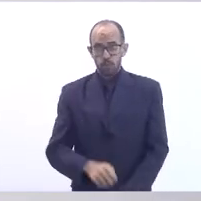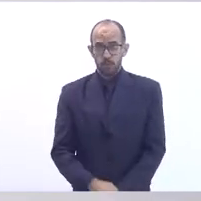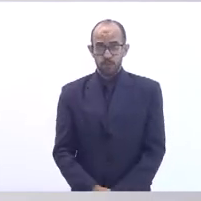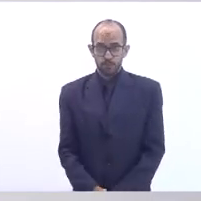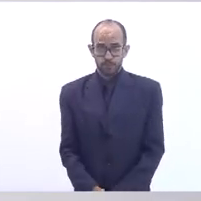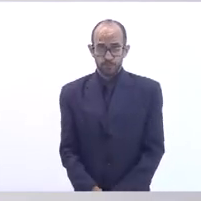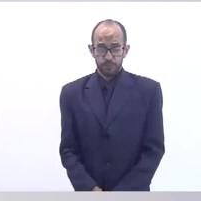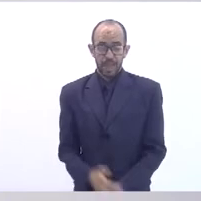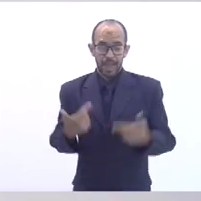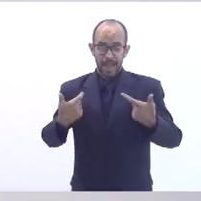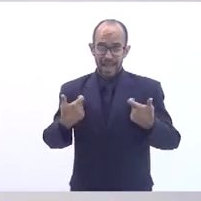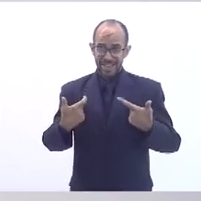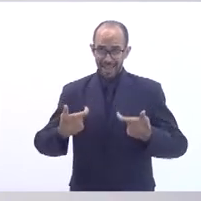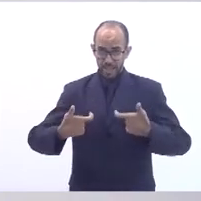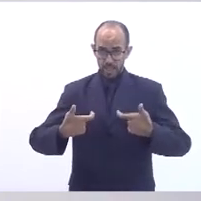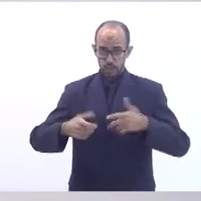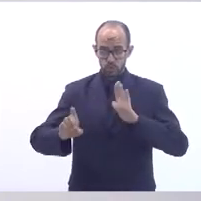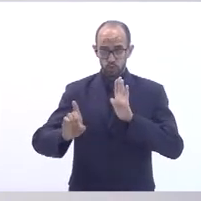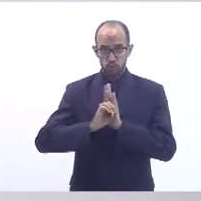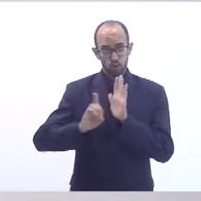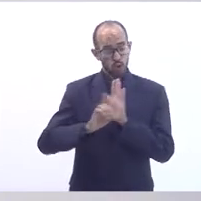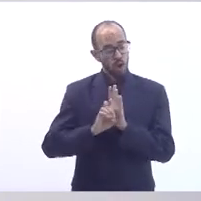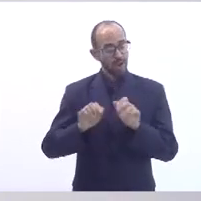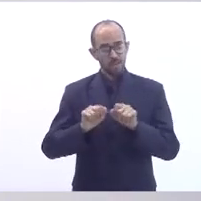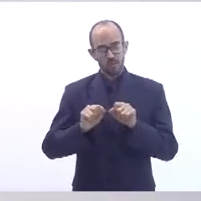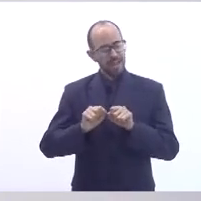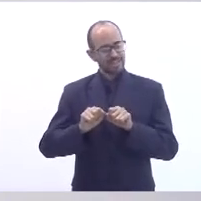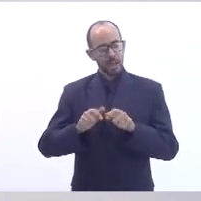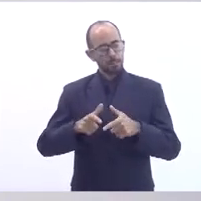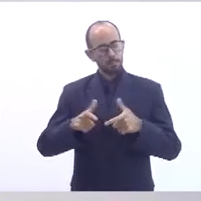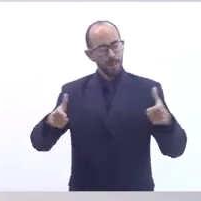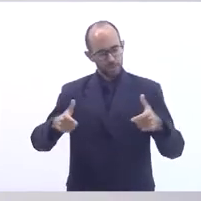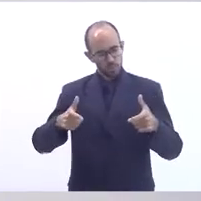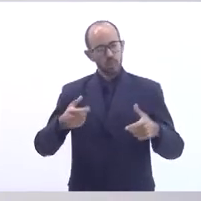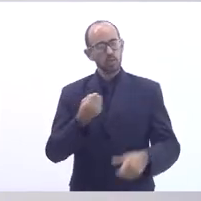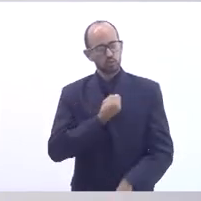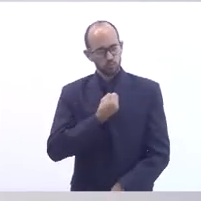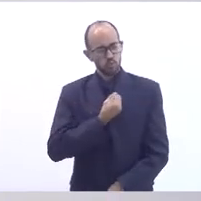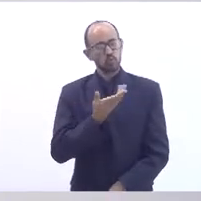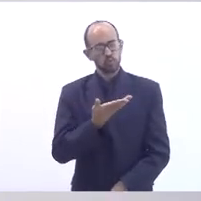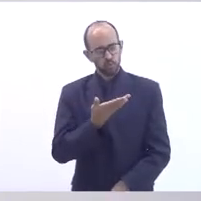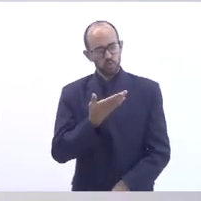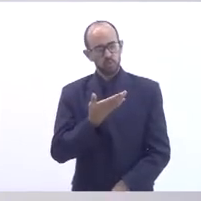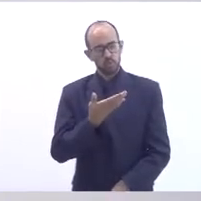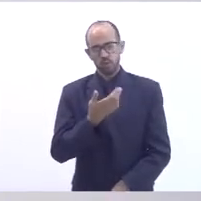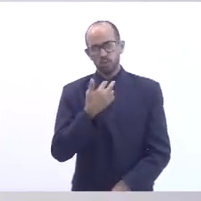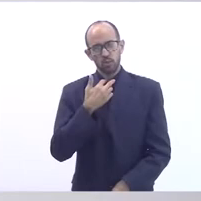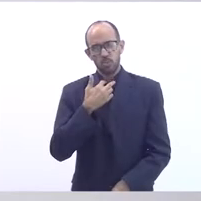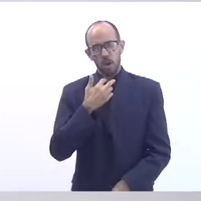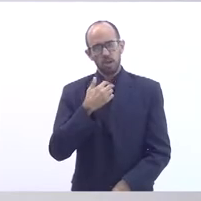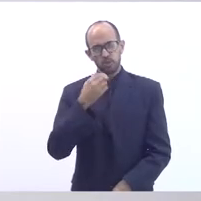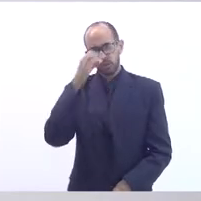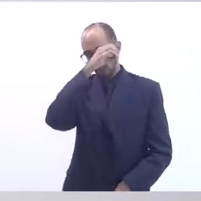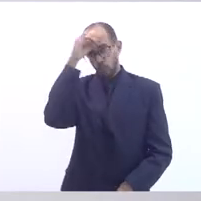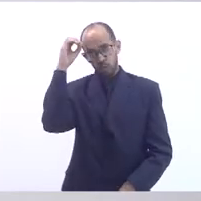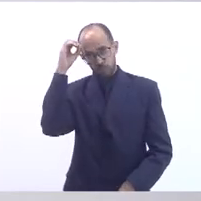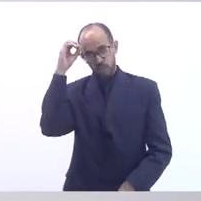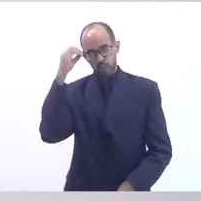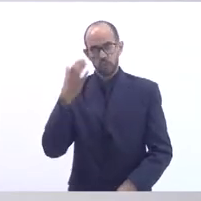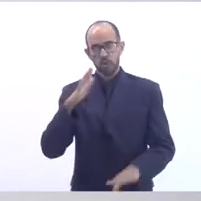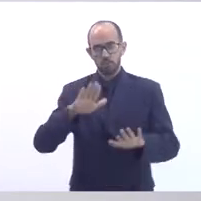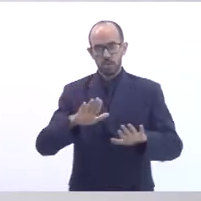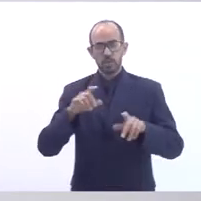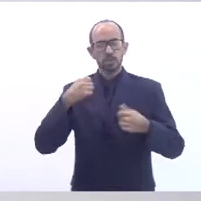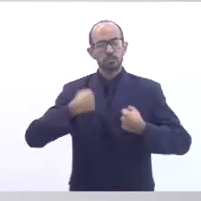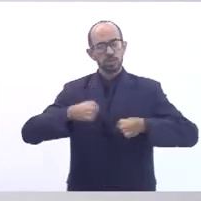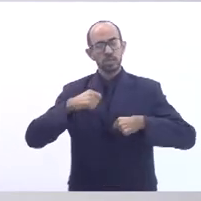as drogas para José maior parte desses números gente a gente não pode ser inocente a ponto de achar que não é nós